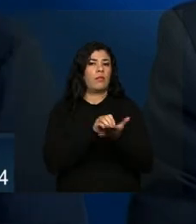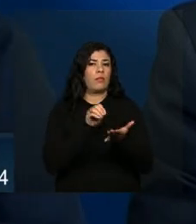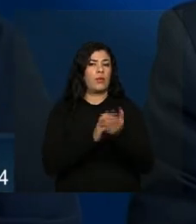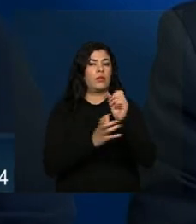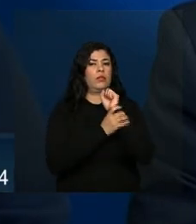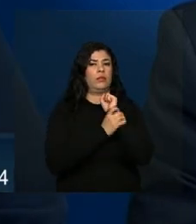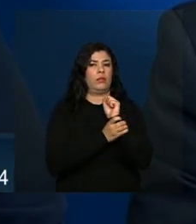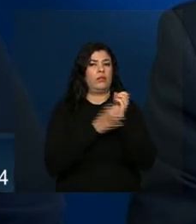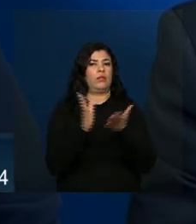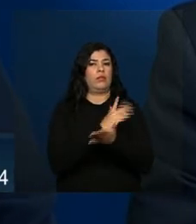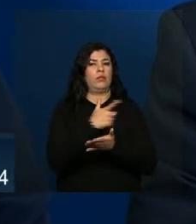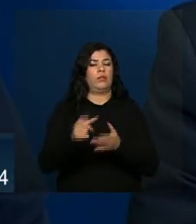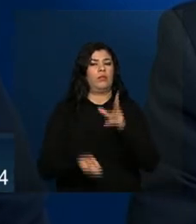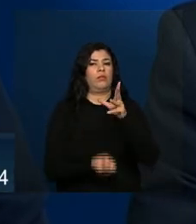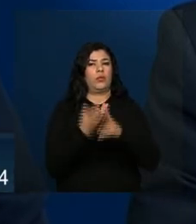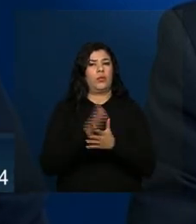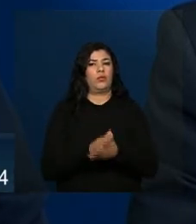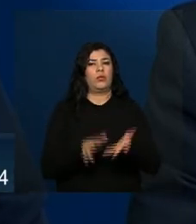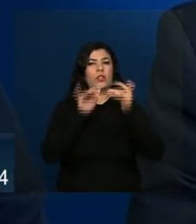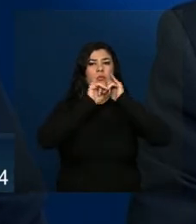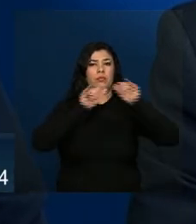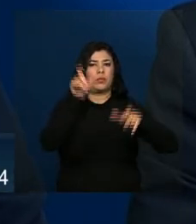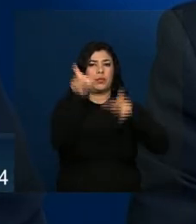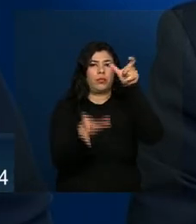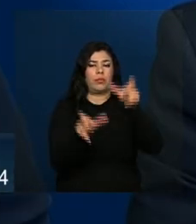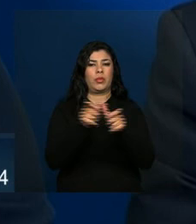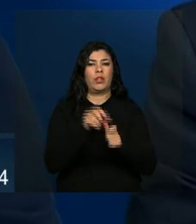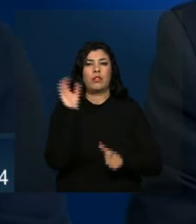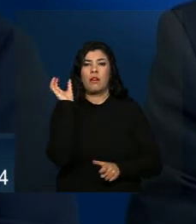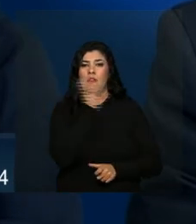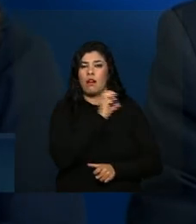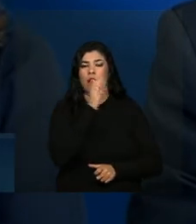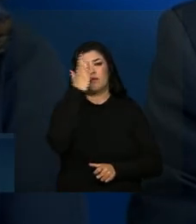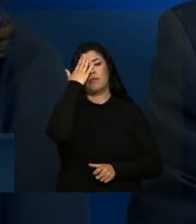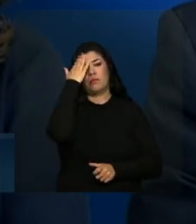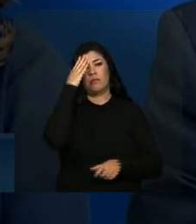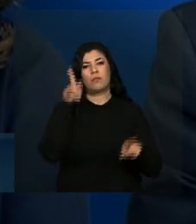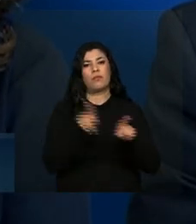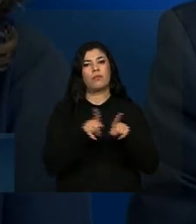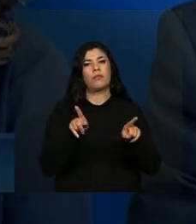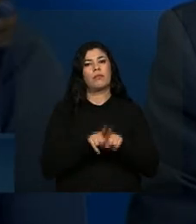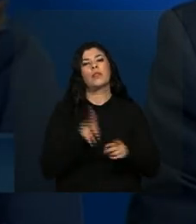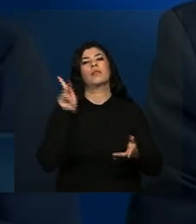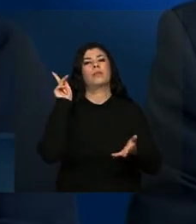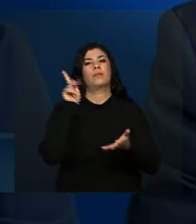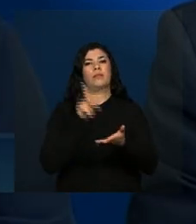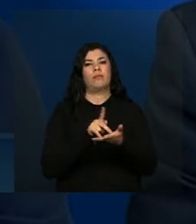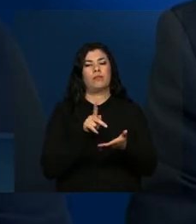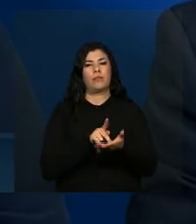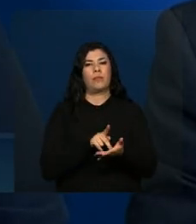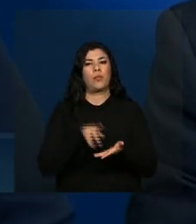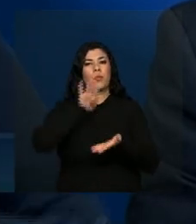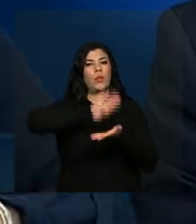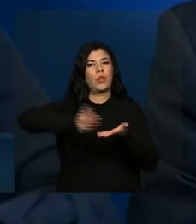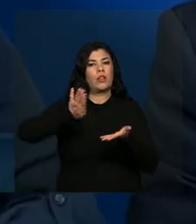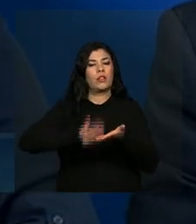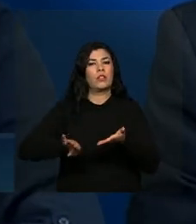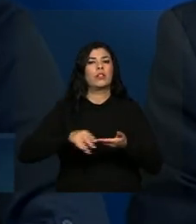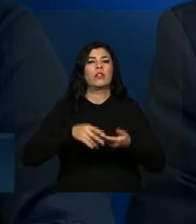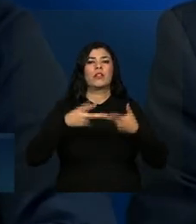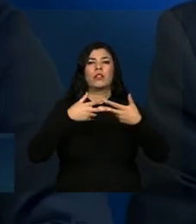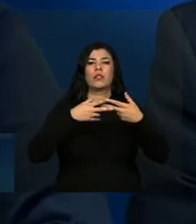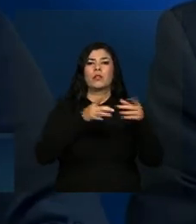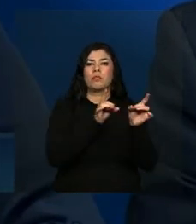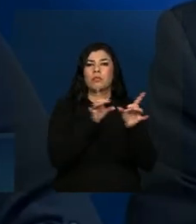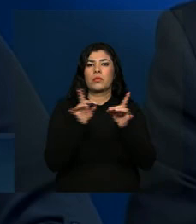de produtos cheguem aos consumidores de maneira mais rápida de maneira mais efetiva retirando do